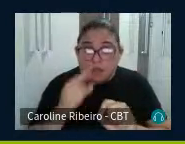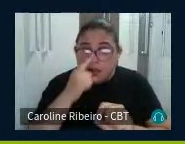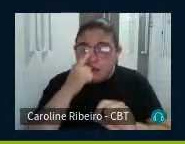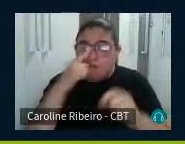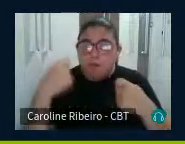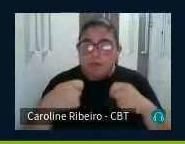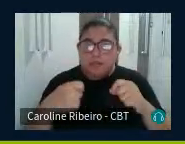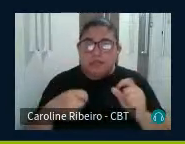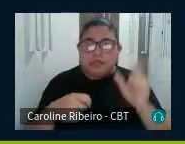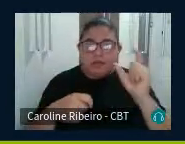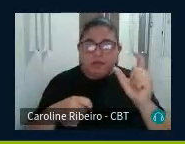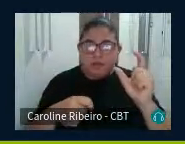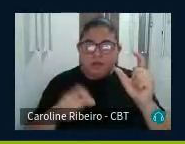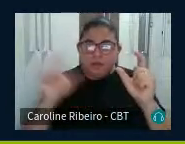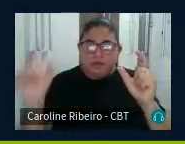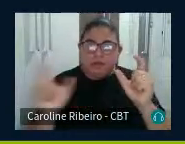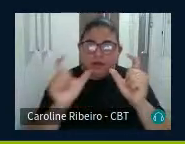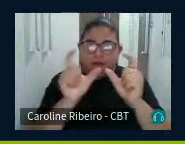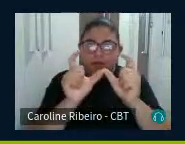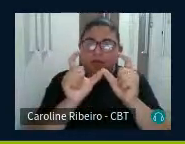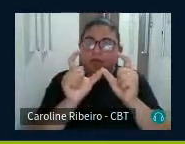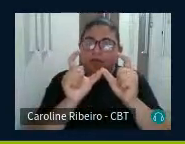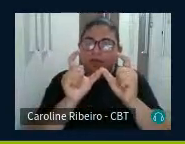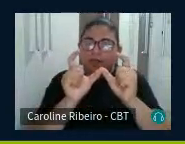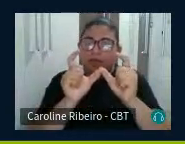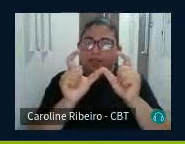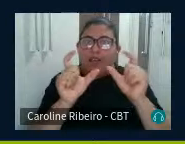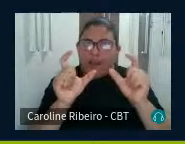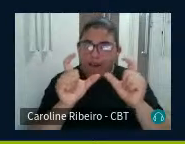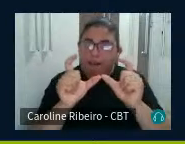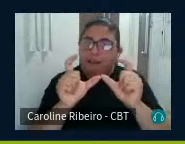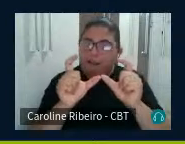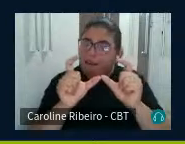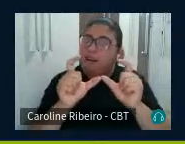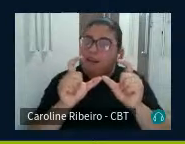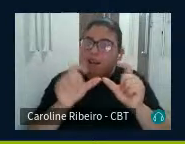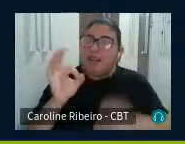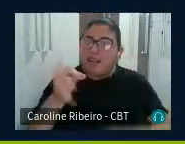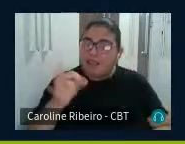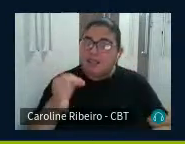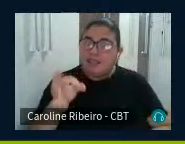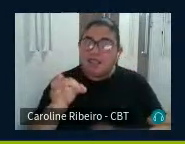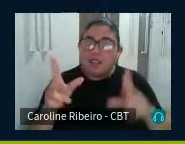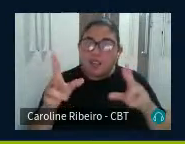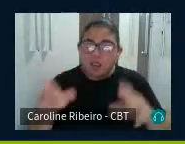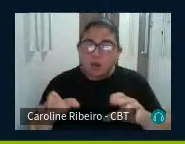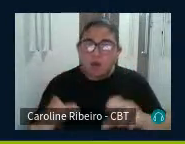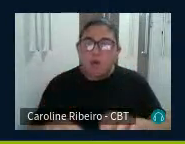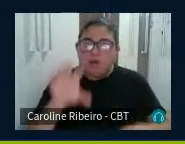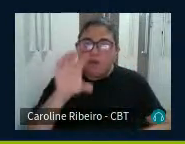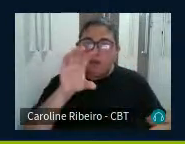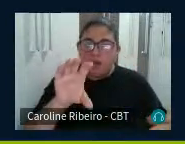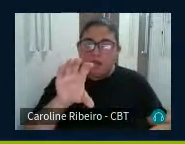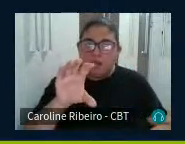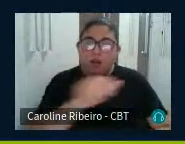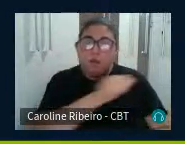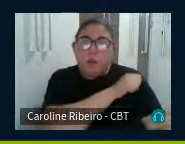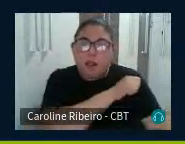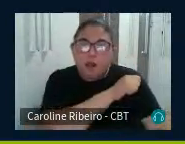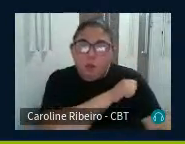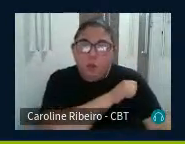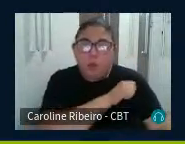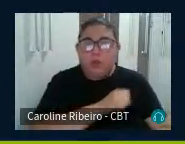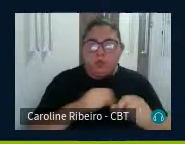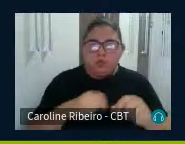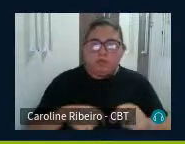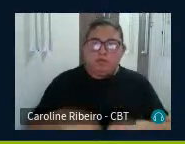essas pecinhas. E é isso que nós vamos fazendo. Aqui no centro está o aluno, está a plataforma Moodle,